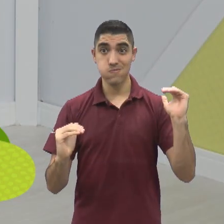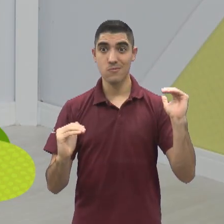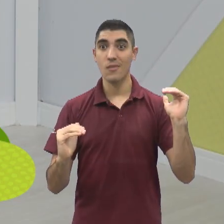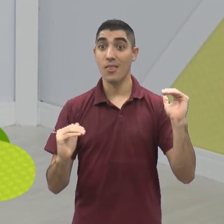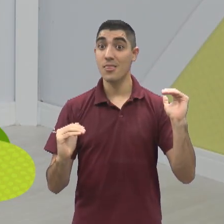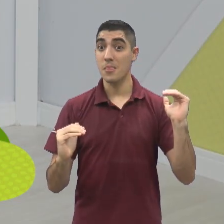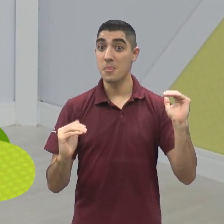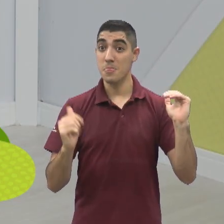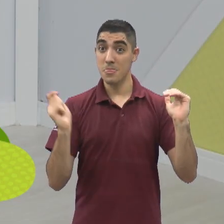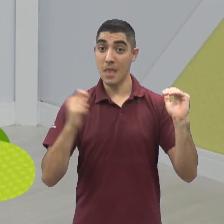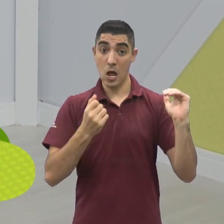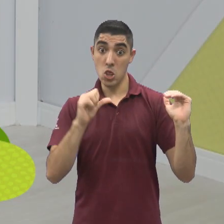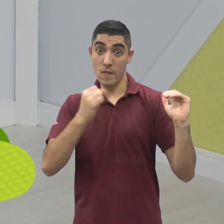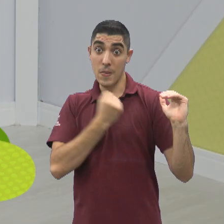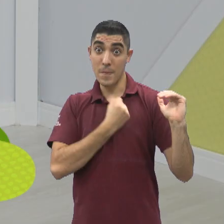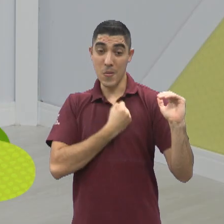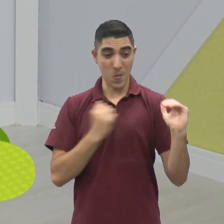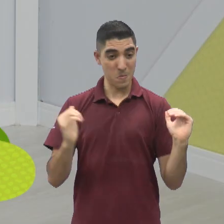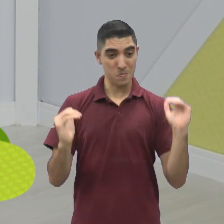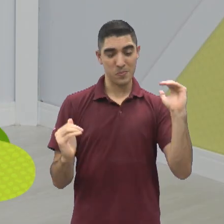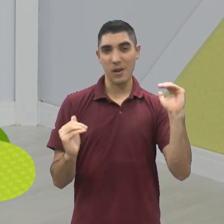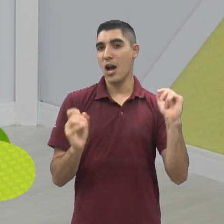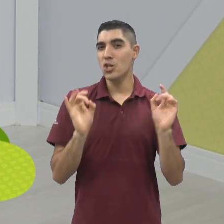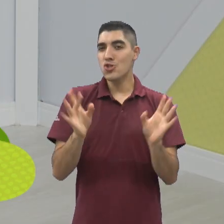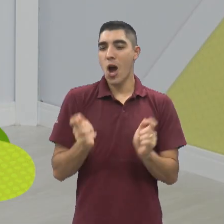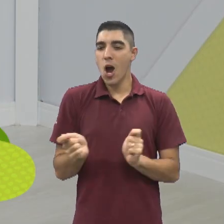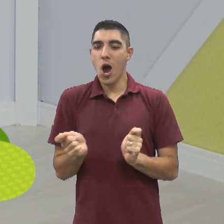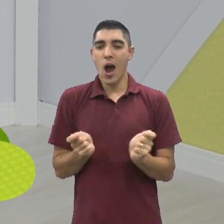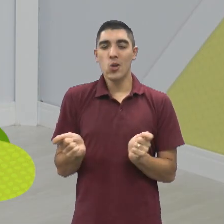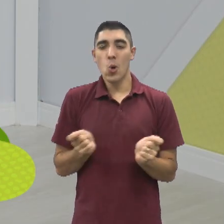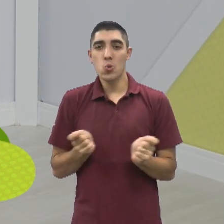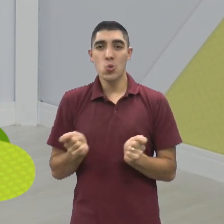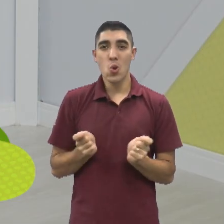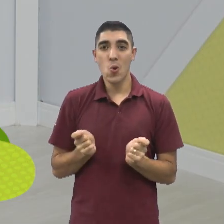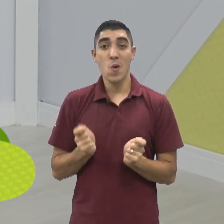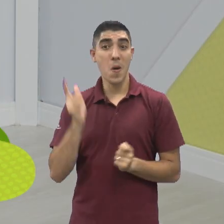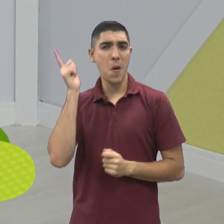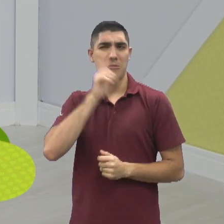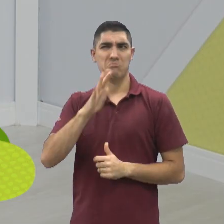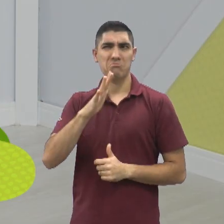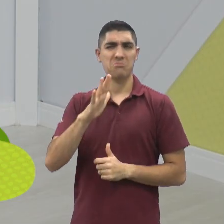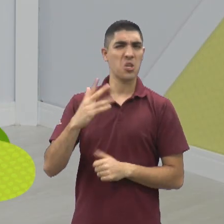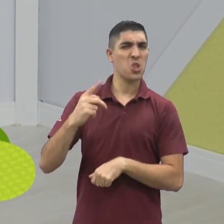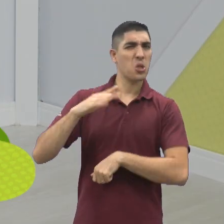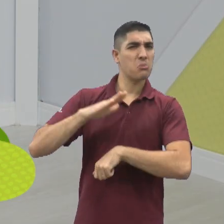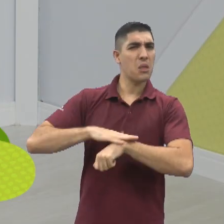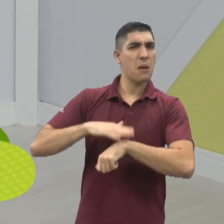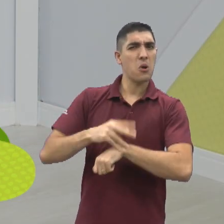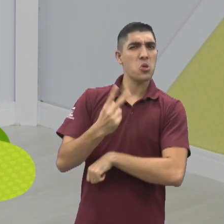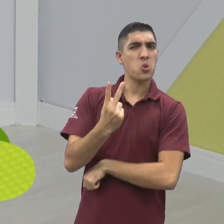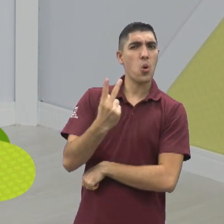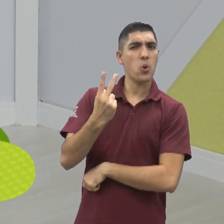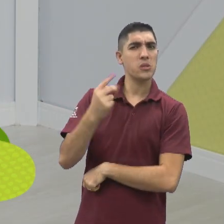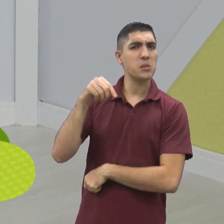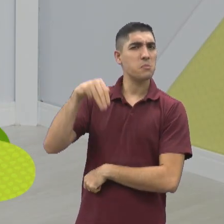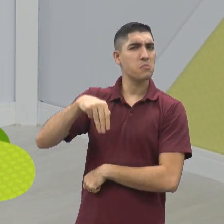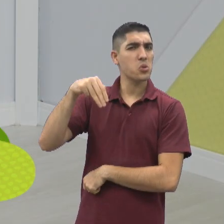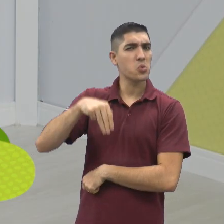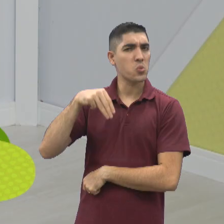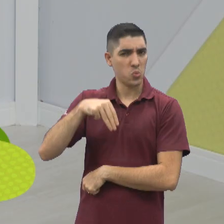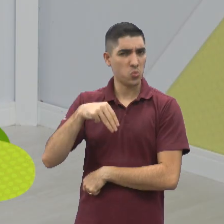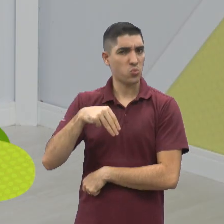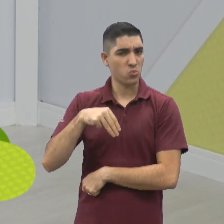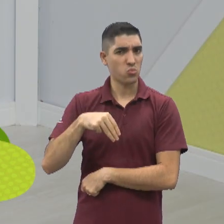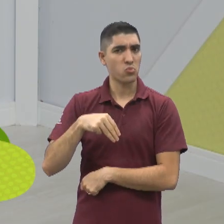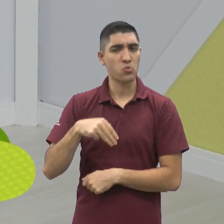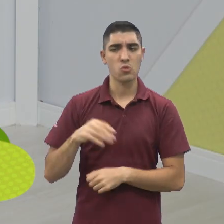era, teoricamente, administrar essa pontuação. Estava com 2 minutos e meio já jogados. Tinha mais 7,5 para jogar.